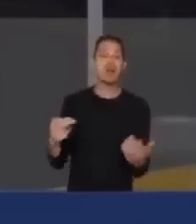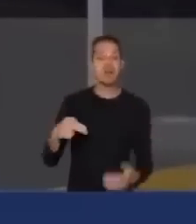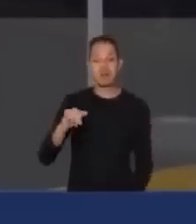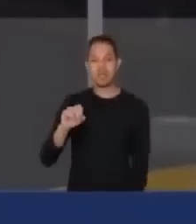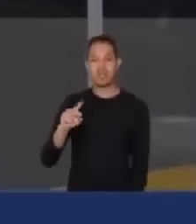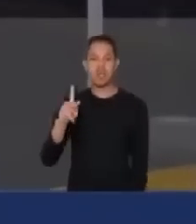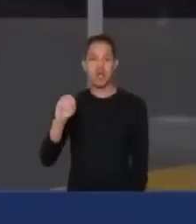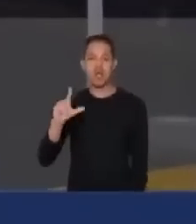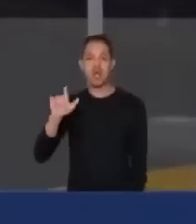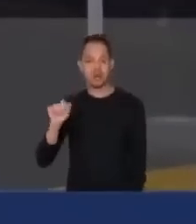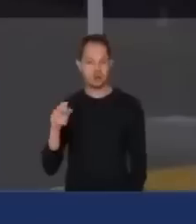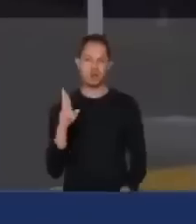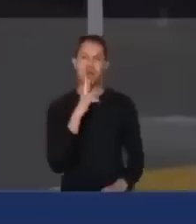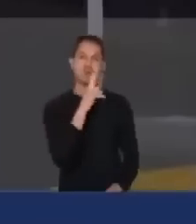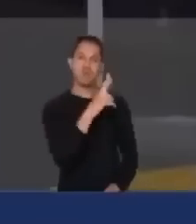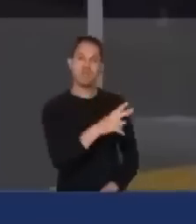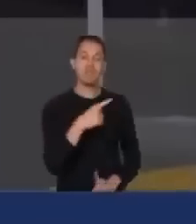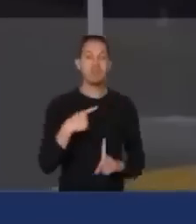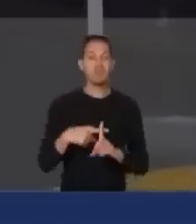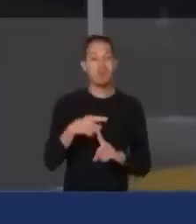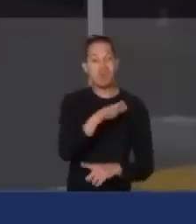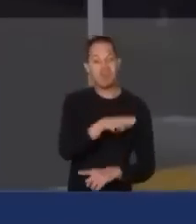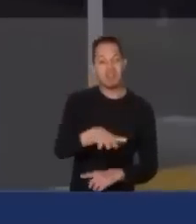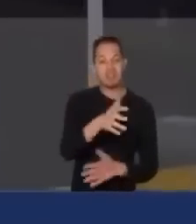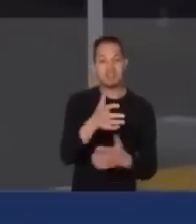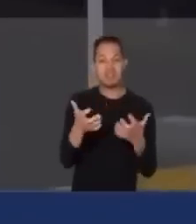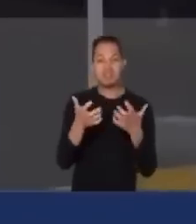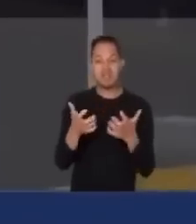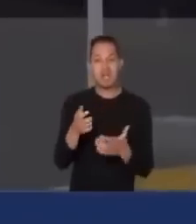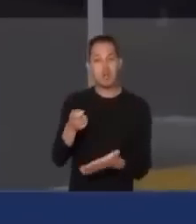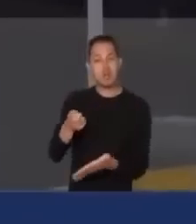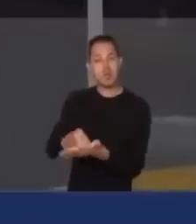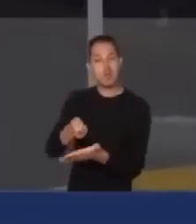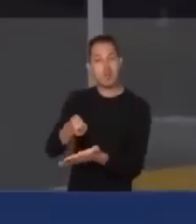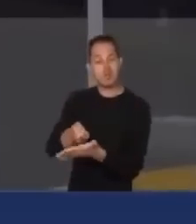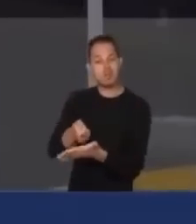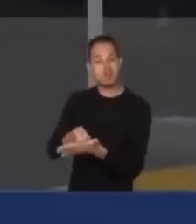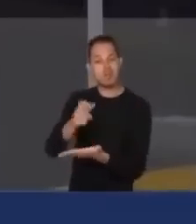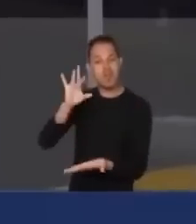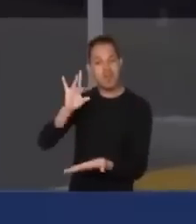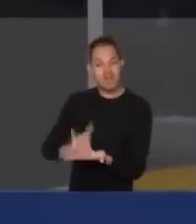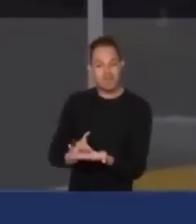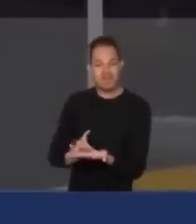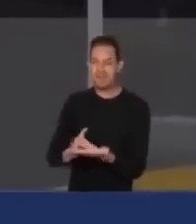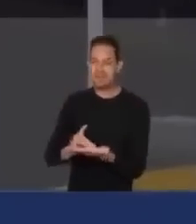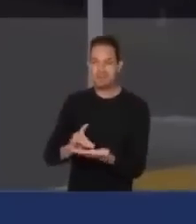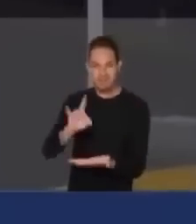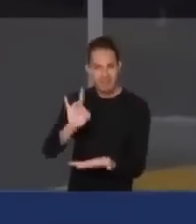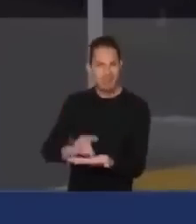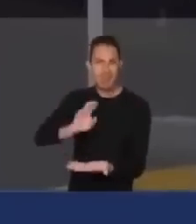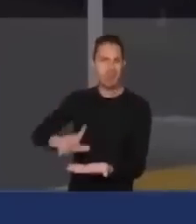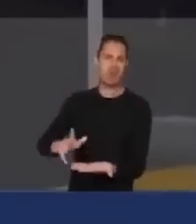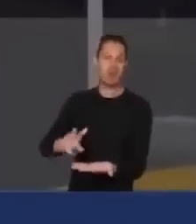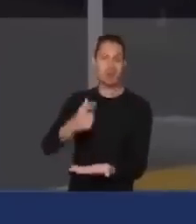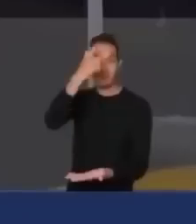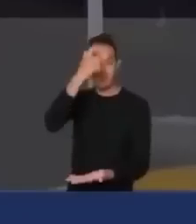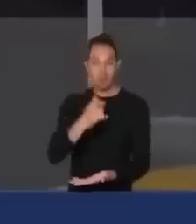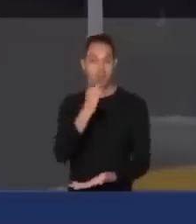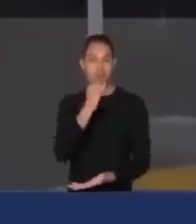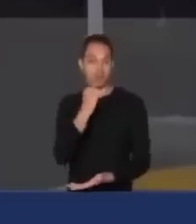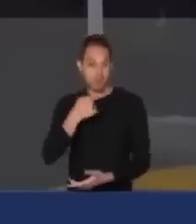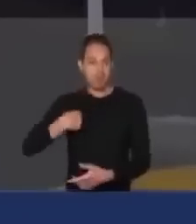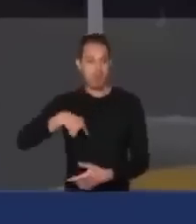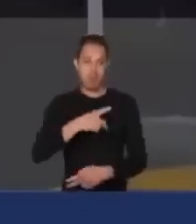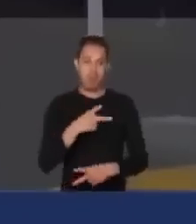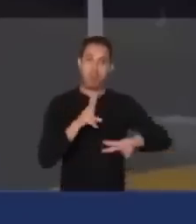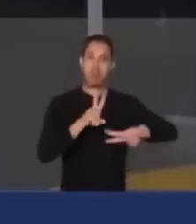Eu respondo: sabe por quê? Porque eles estão querendo colocar uma imposição de uma realidade que não é a realidade. Eu, por exemplo, posso ir para a